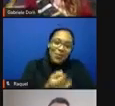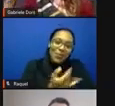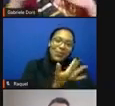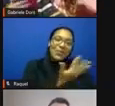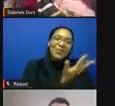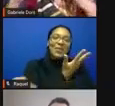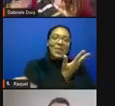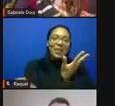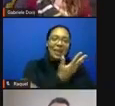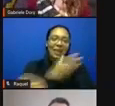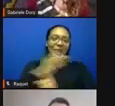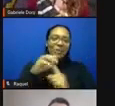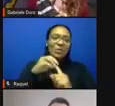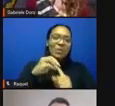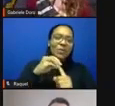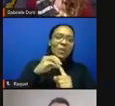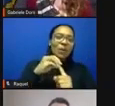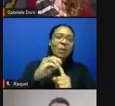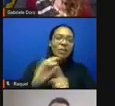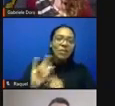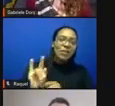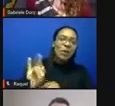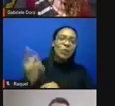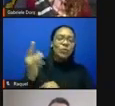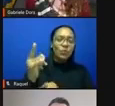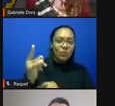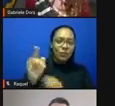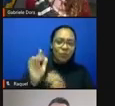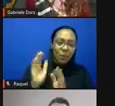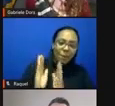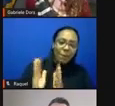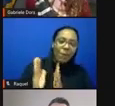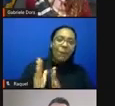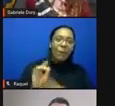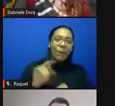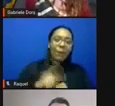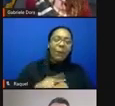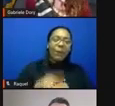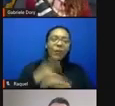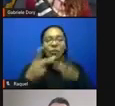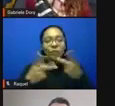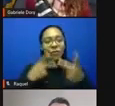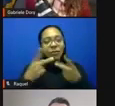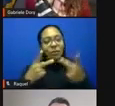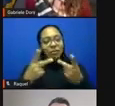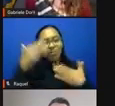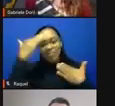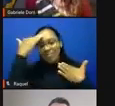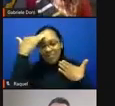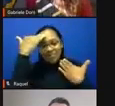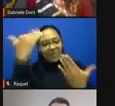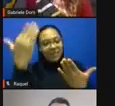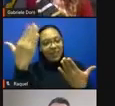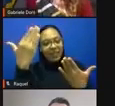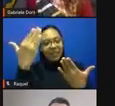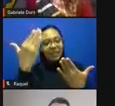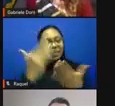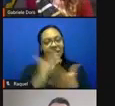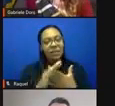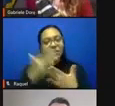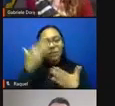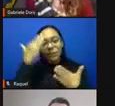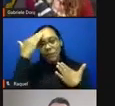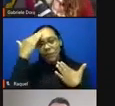emocionada, assim, principalmente nessas últimas falas. Então, muito obrigada mesmo.